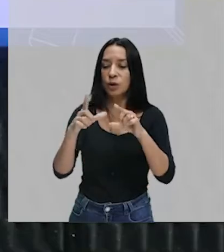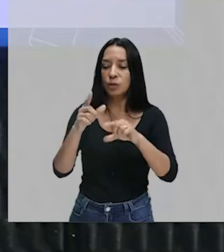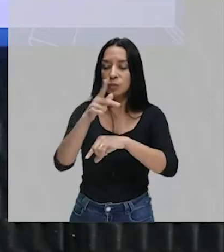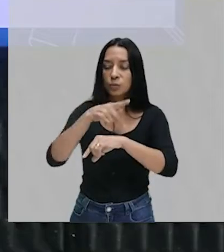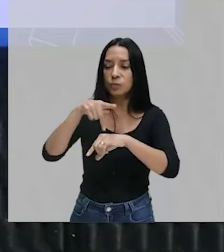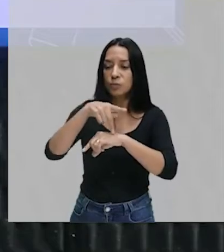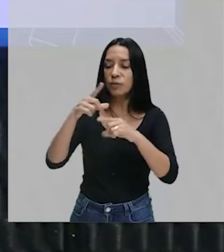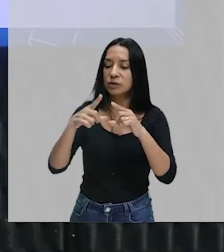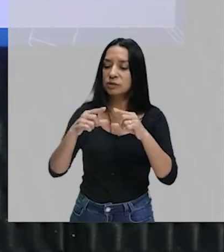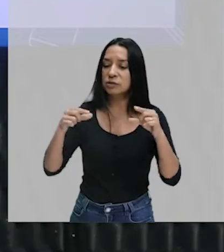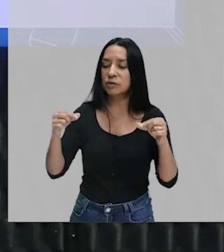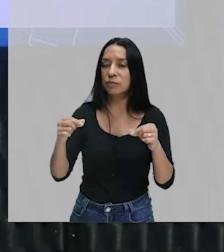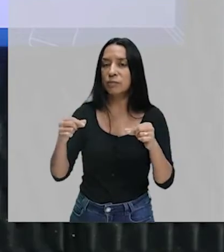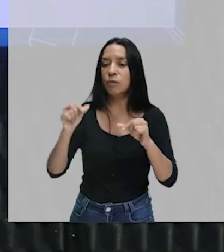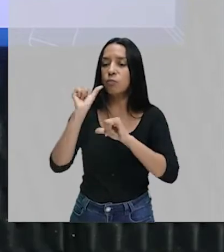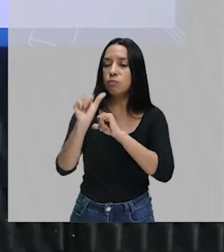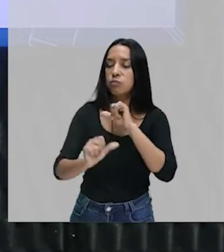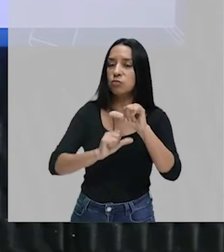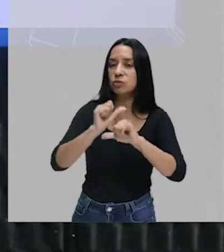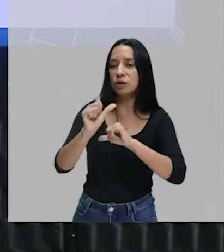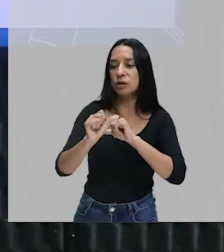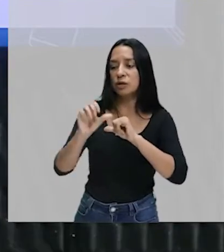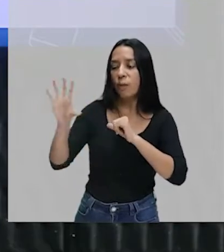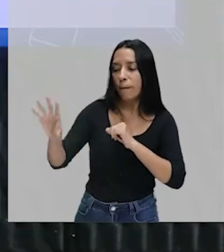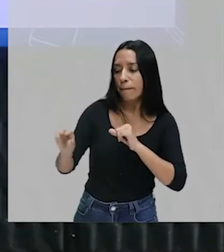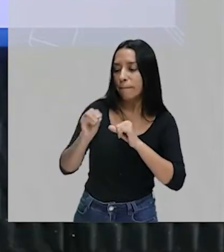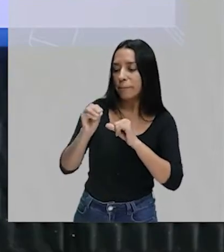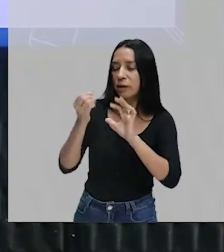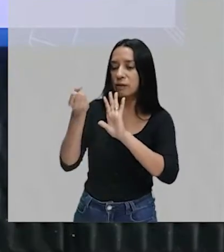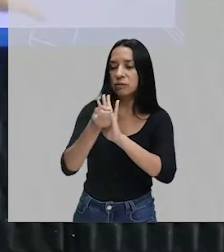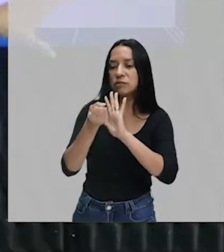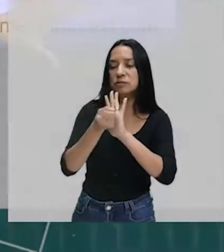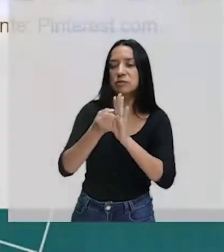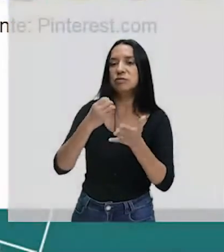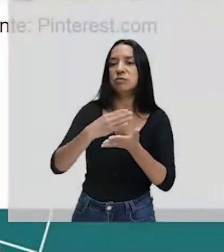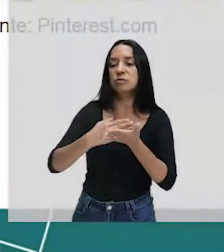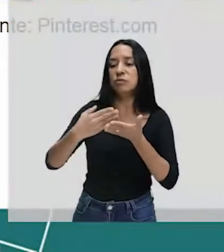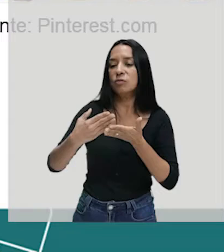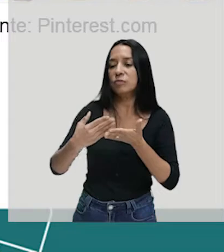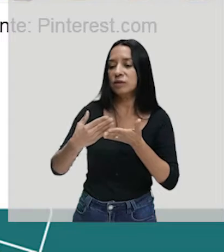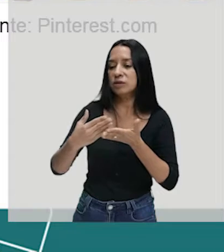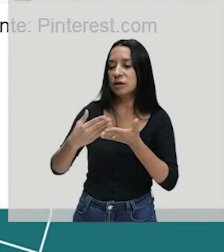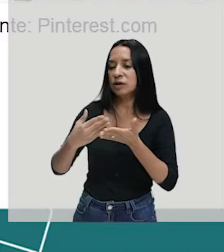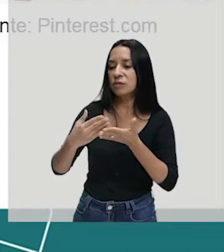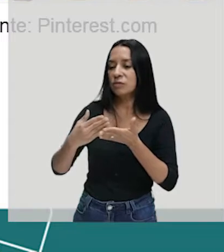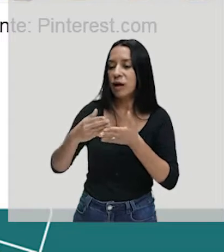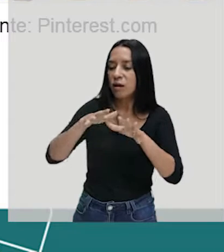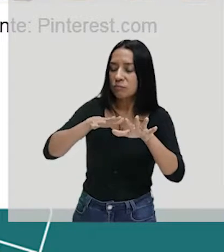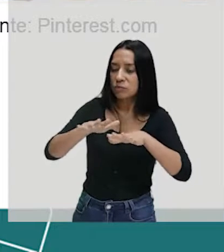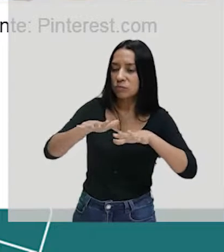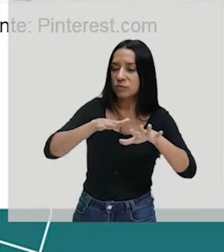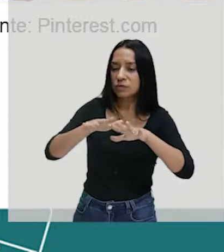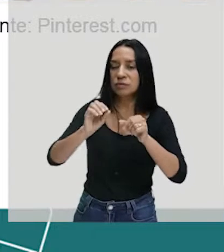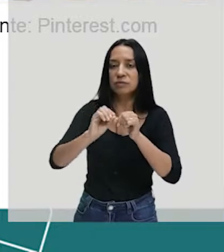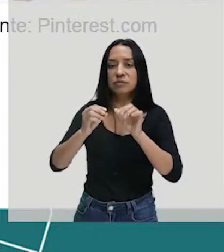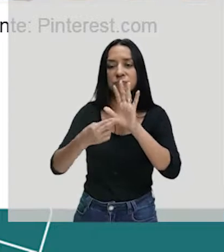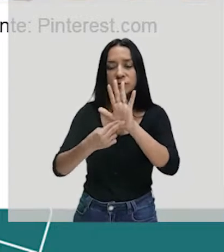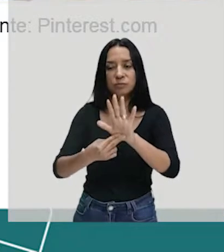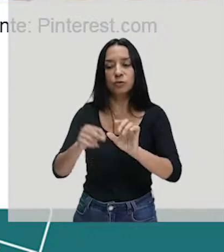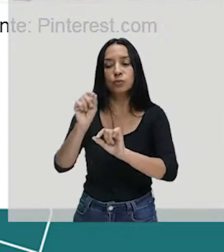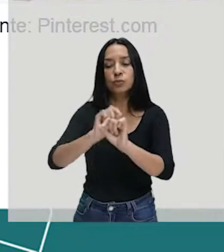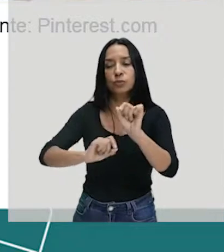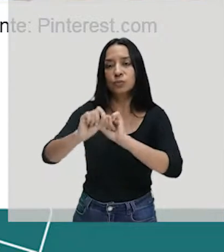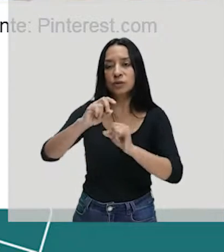Japão eles modificaram eles pegaram esses símbolos e passaram animá-los fazendo a representação do que que